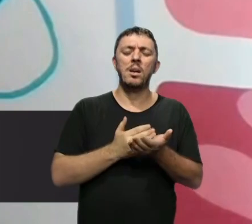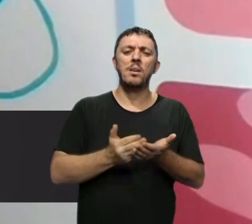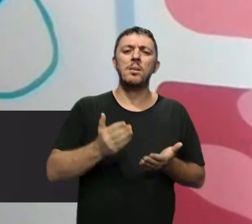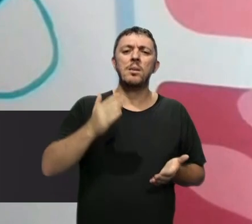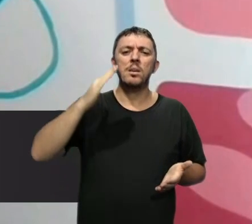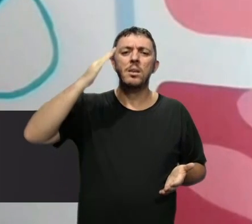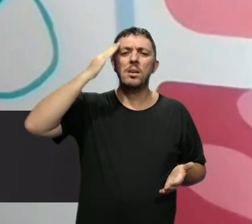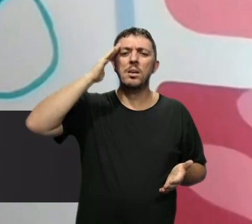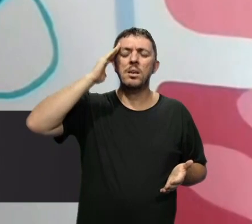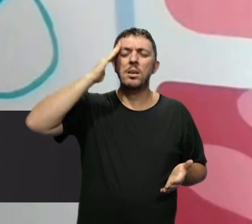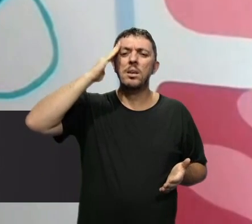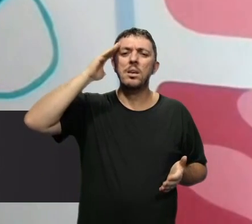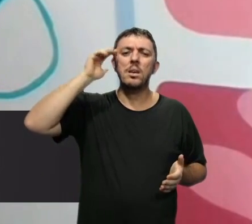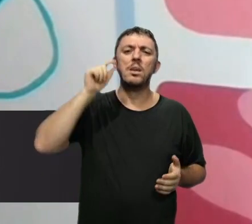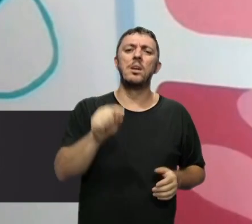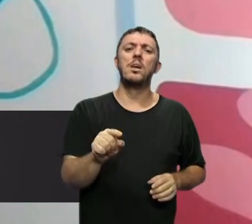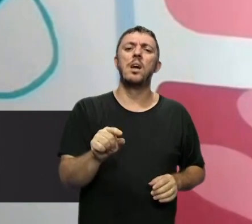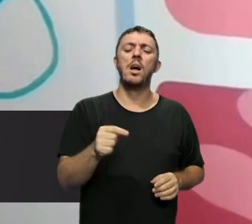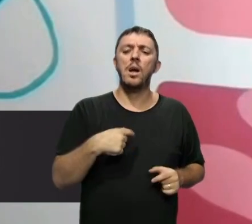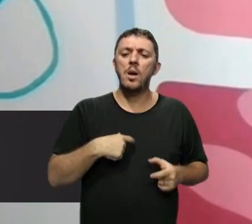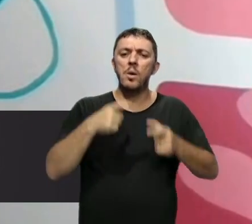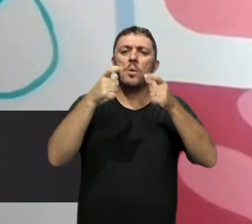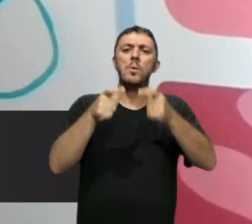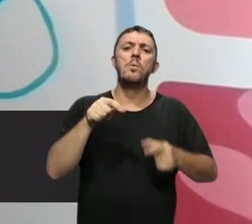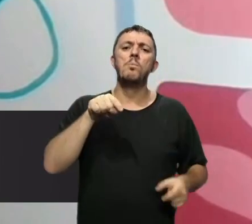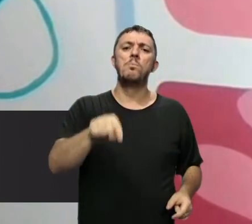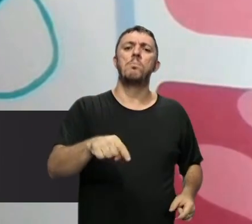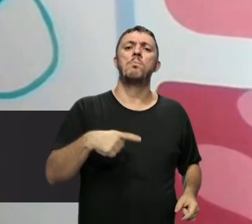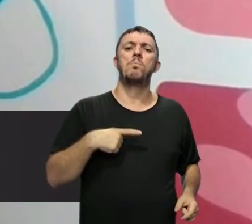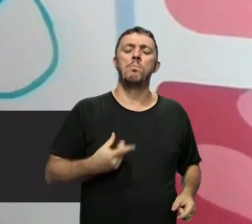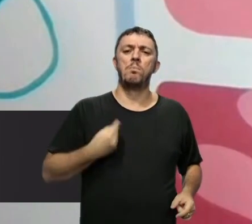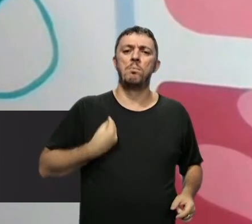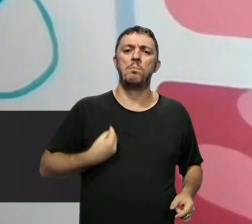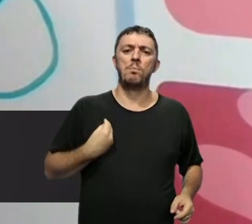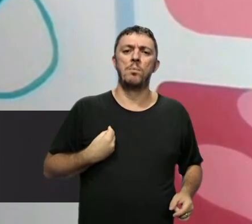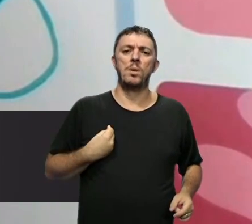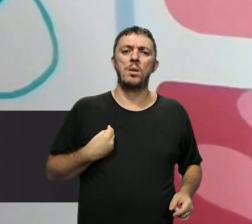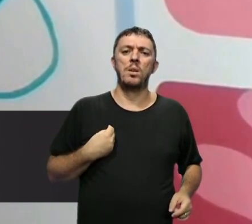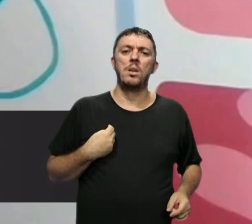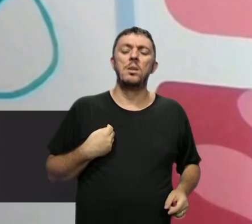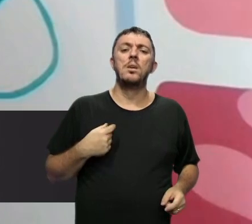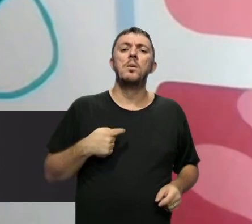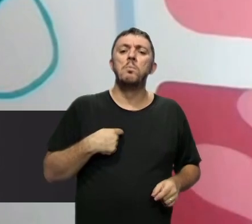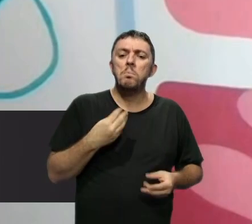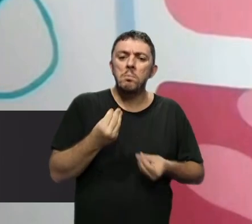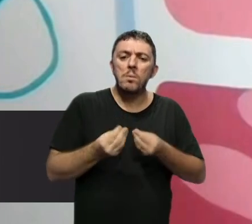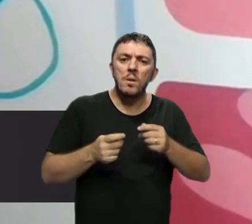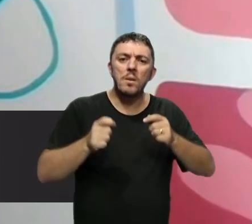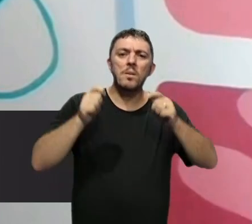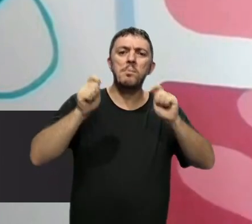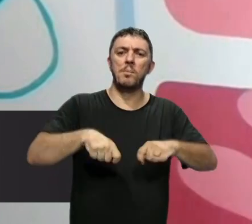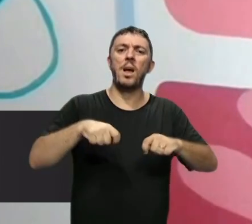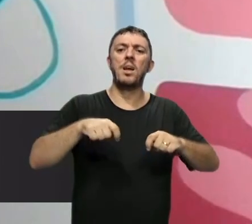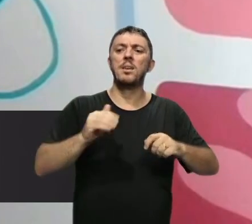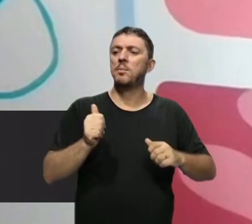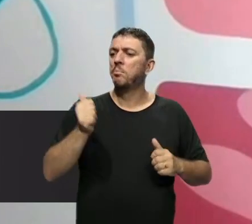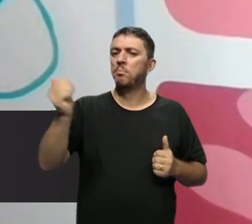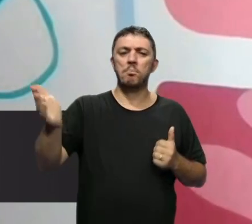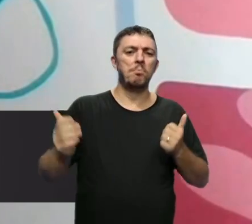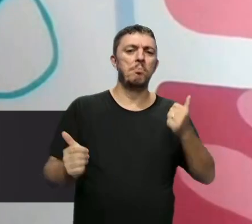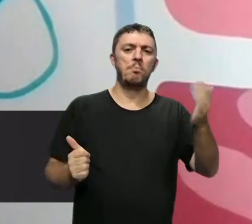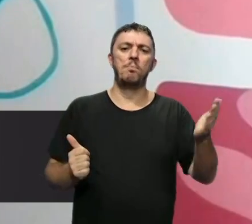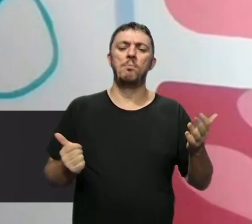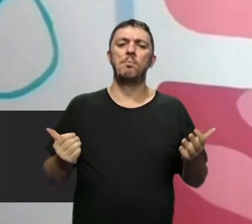que lugar é esse que eu estou, como é que eu posso estar cada vez mais do lado de fora. E aí,